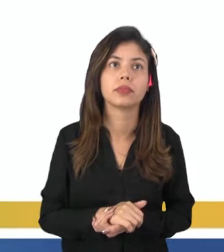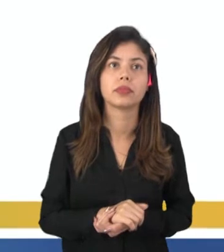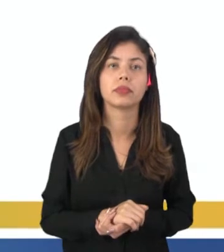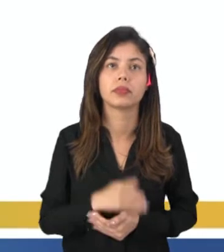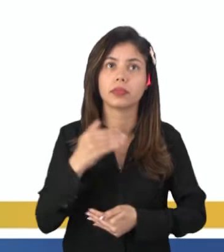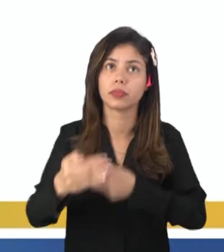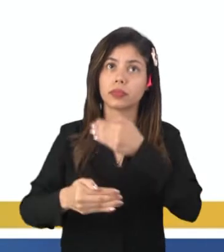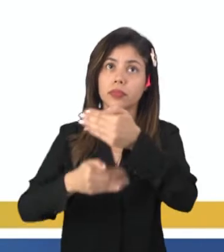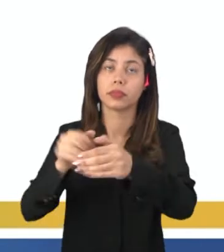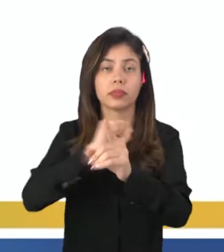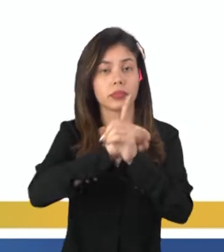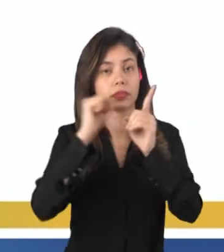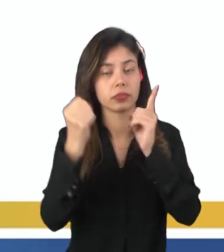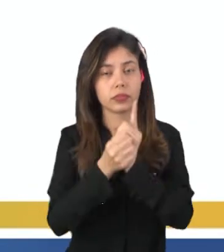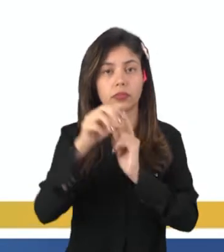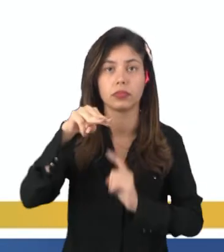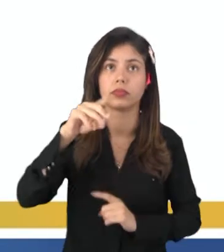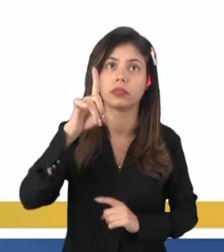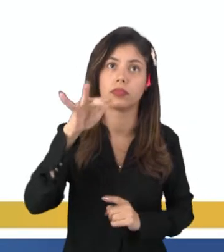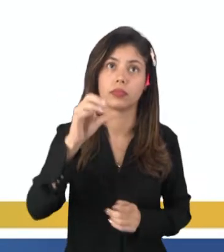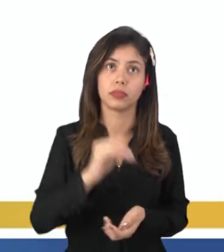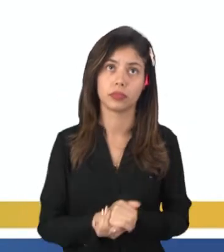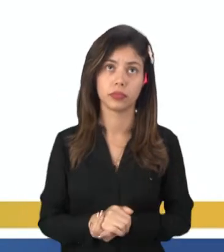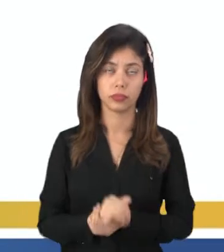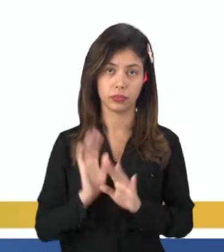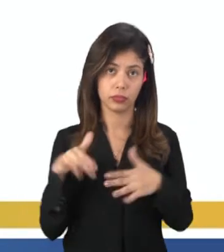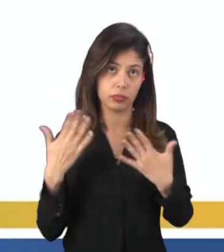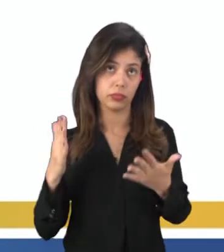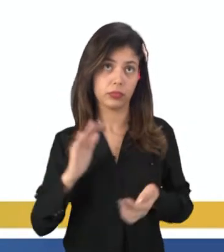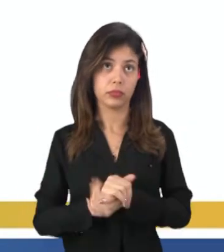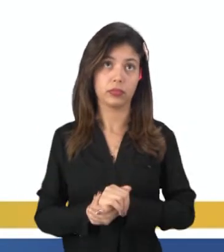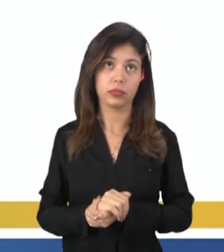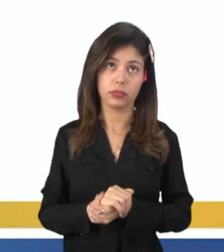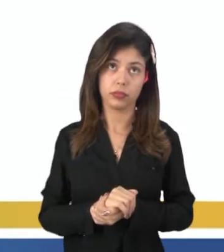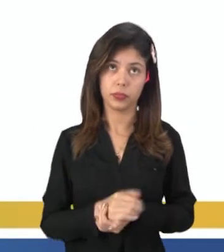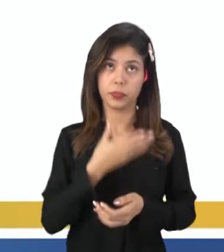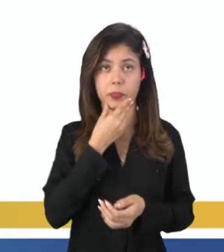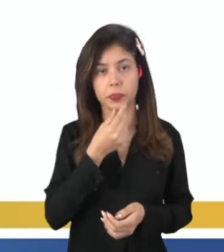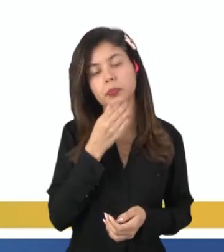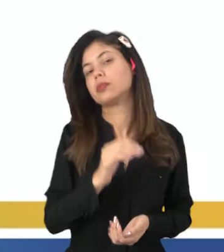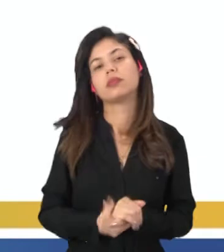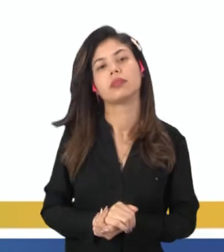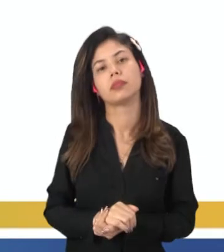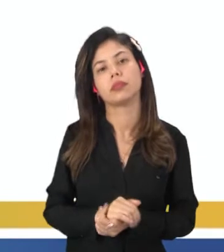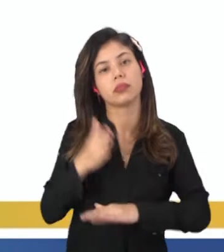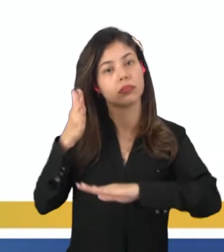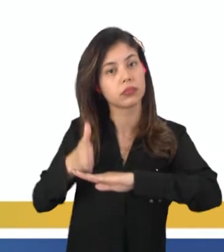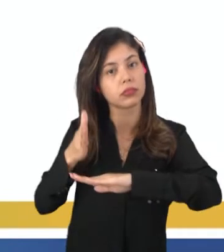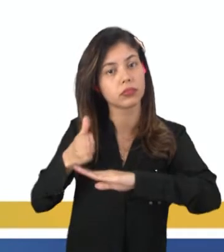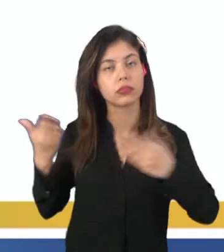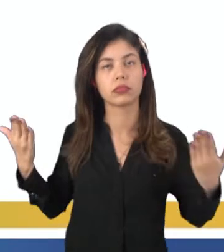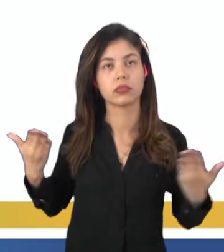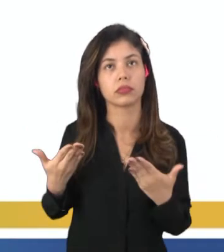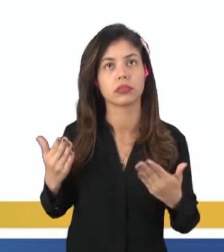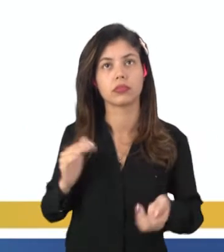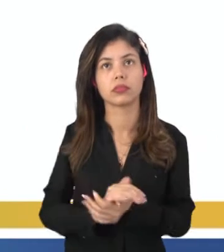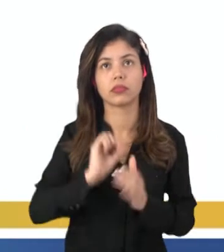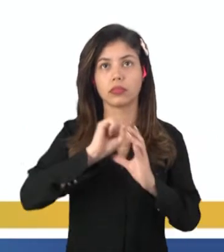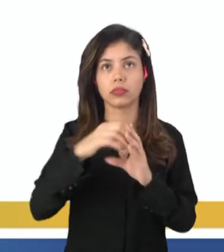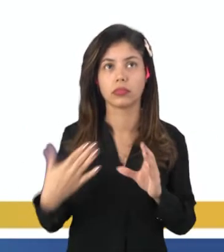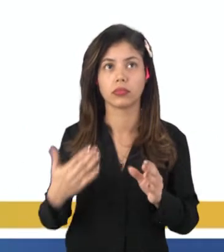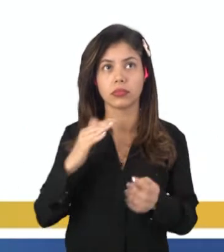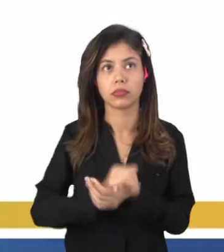Os avanços da sociedade medieval. Quais foram esses avanços? Apesar de os homens da Idade Moderna